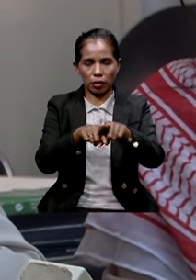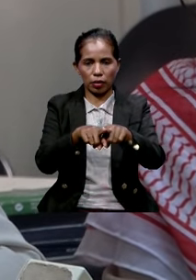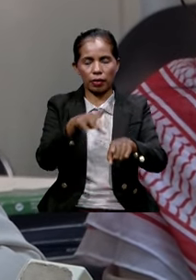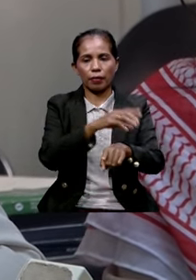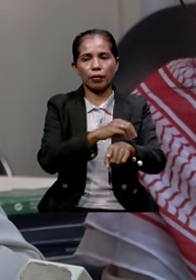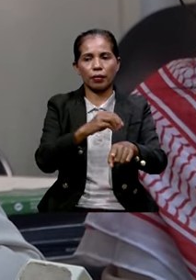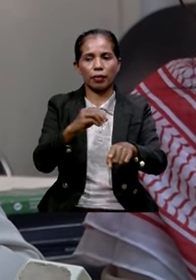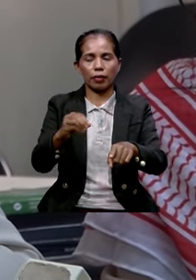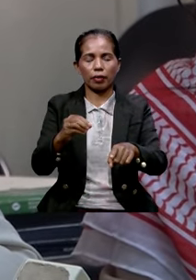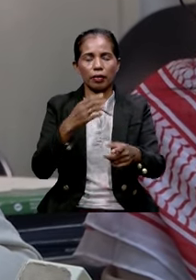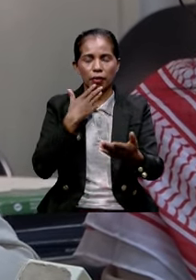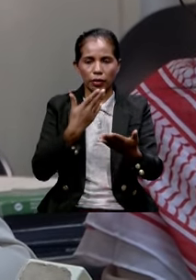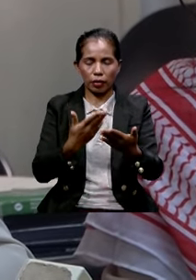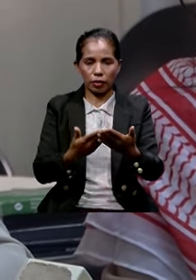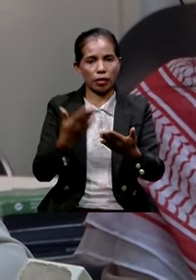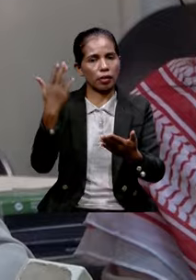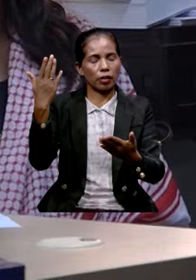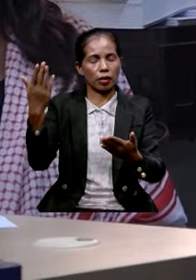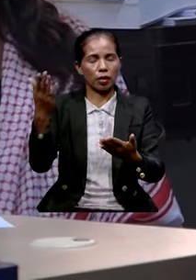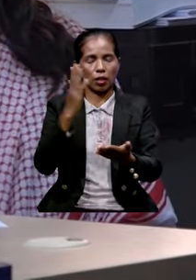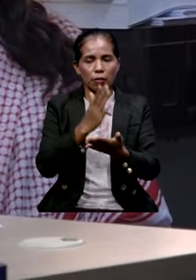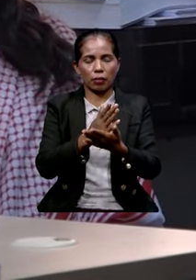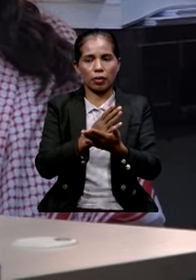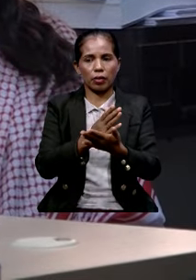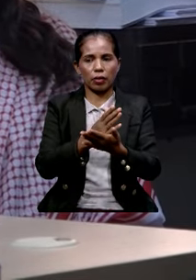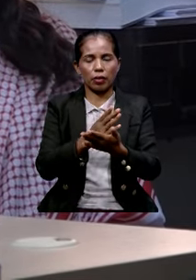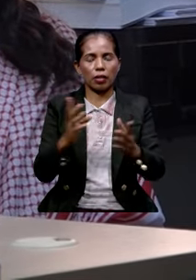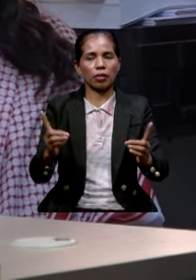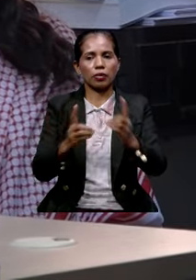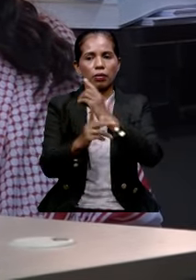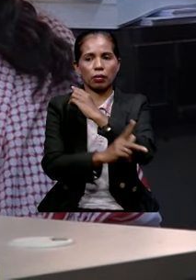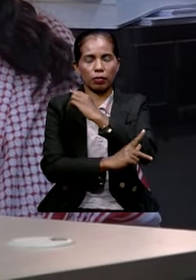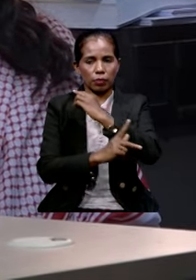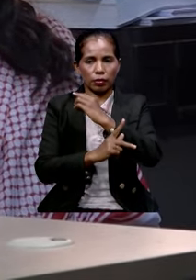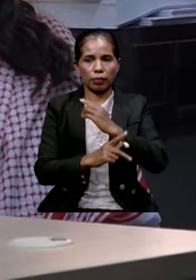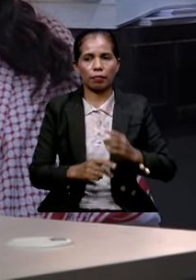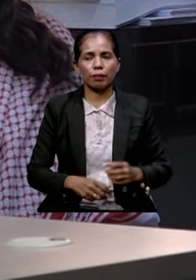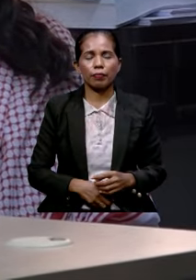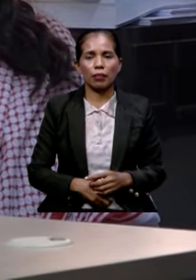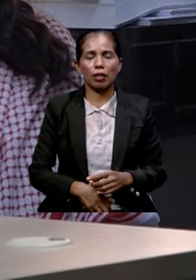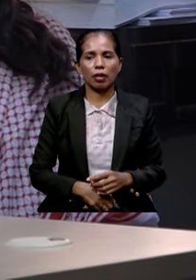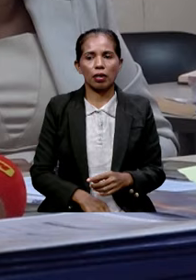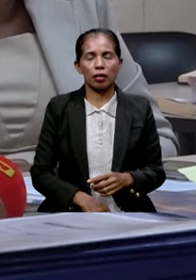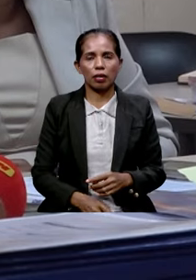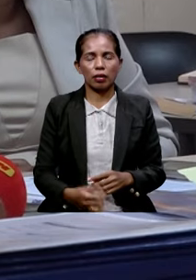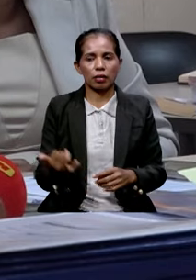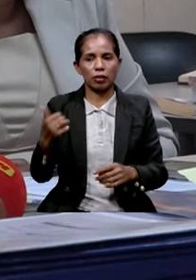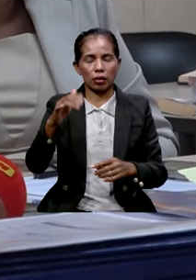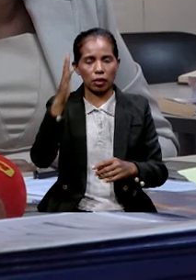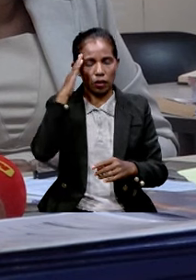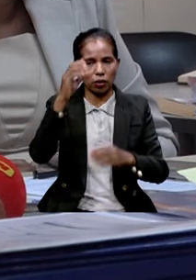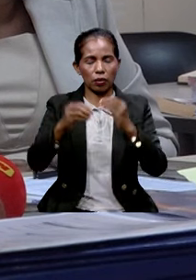imparcialidade, no efetividade e a combate a corrupção. Seria intenção, né,